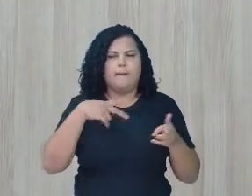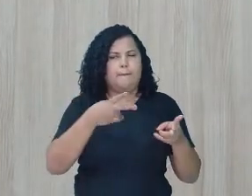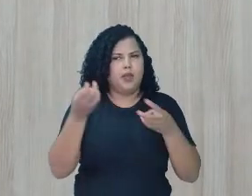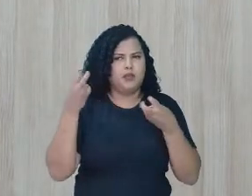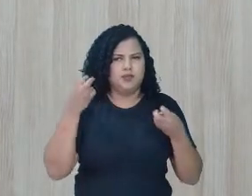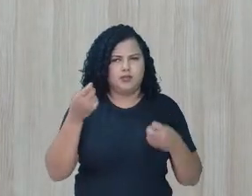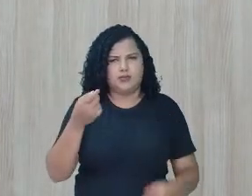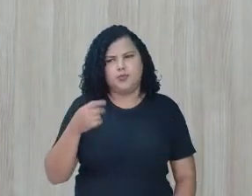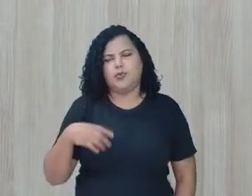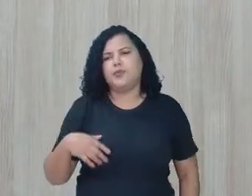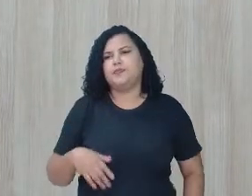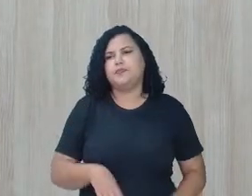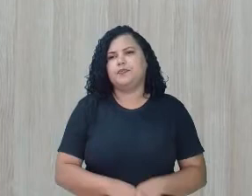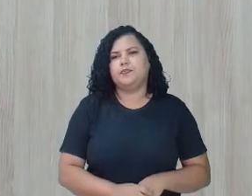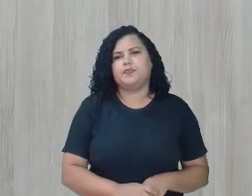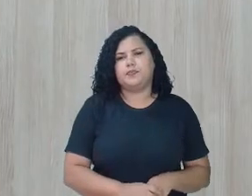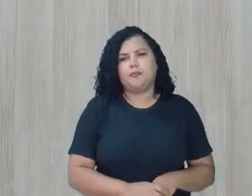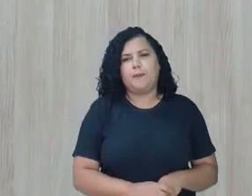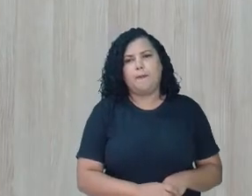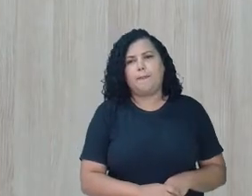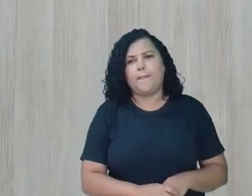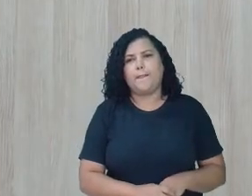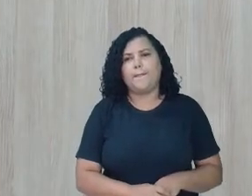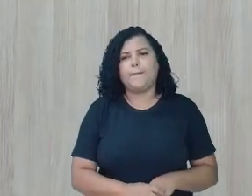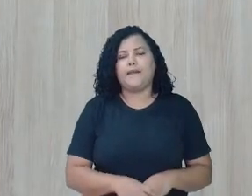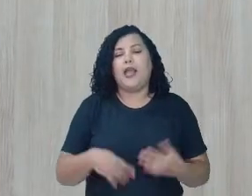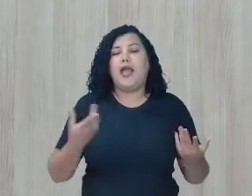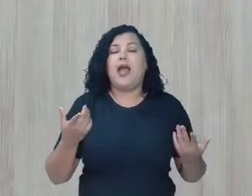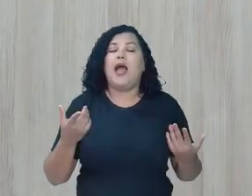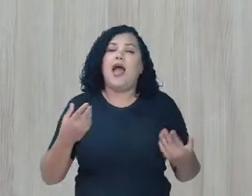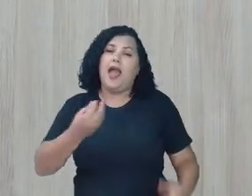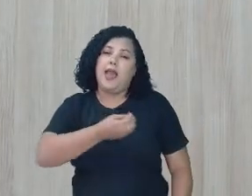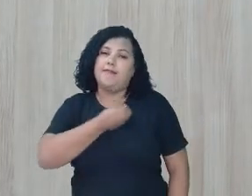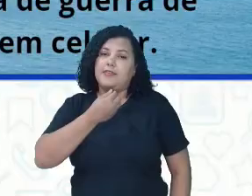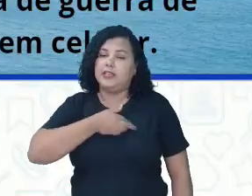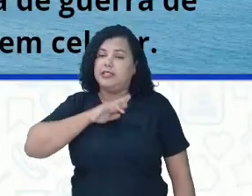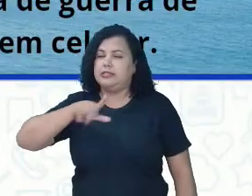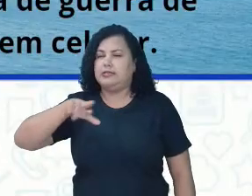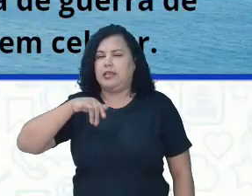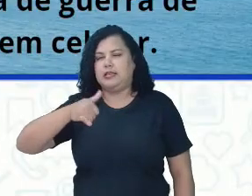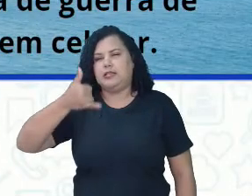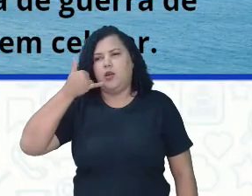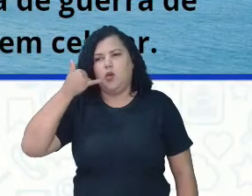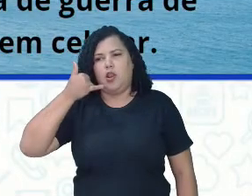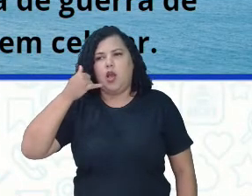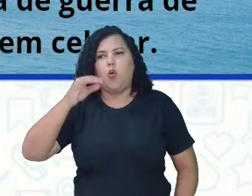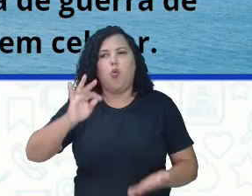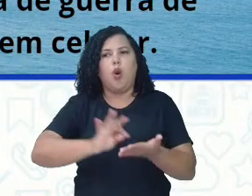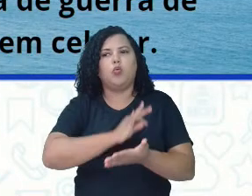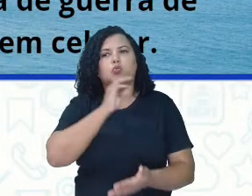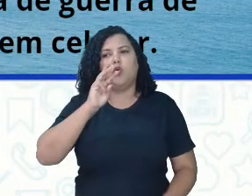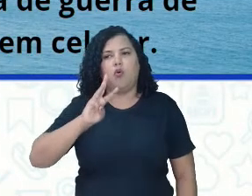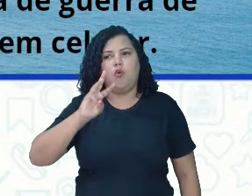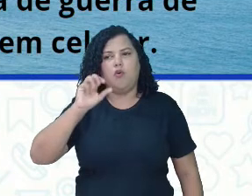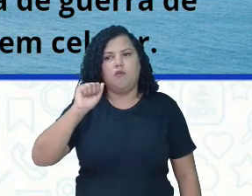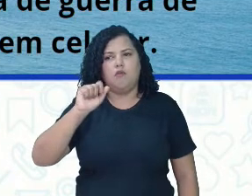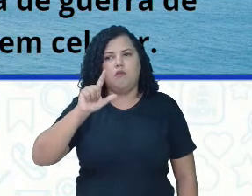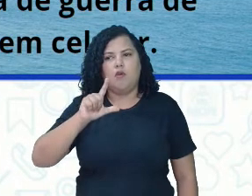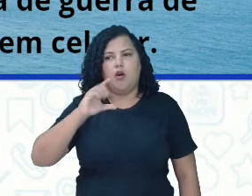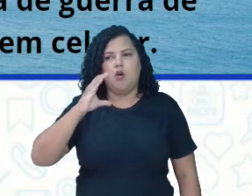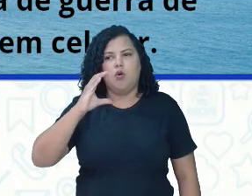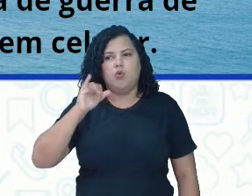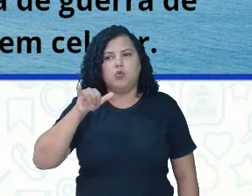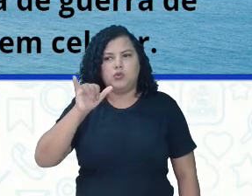reconhecer o gênero textual. Ó, A Vida Sem Celular, de Valci Carrasco. A gente vai ler só um fragmentozinho, tá?